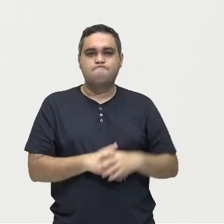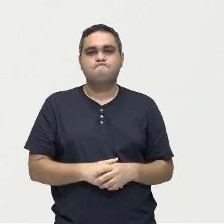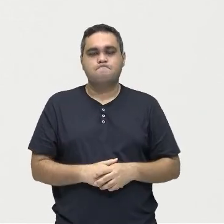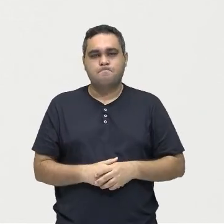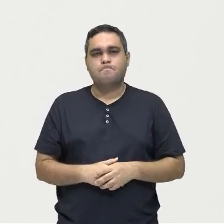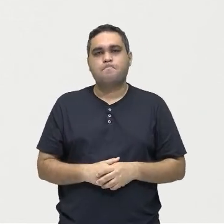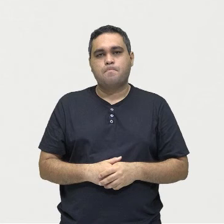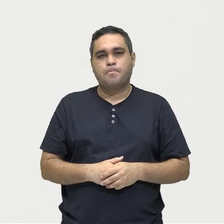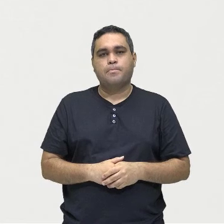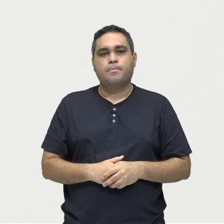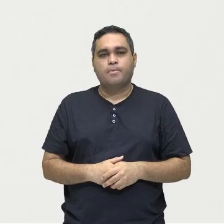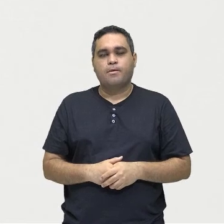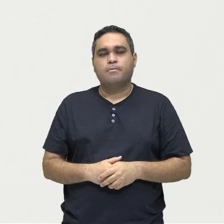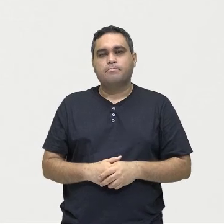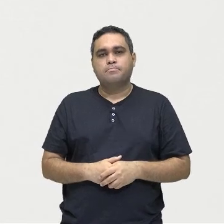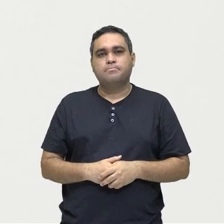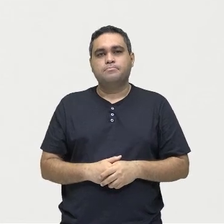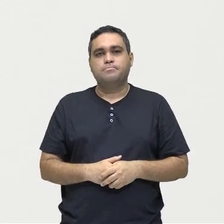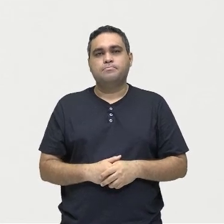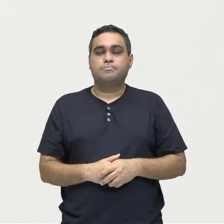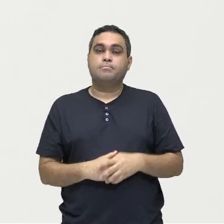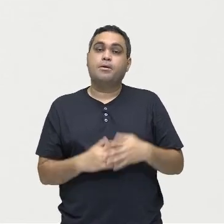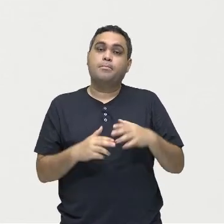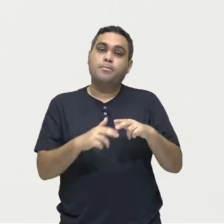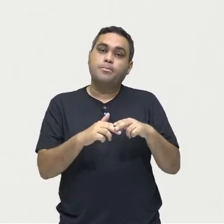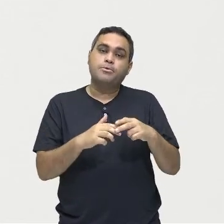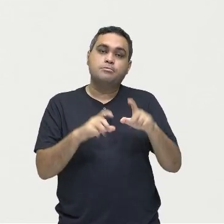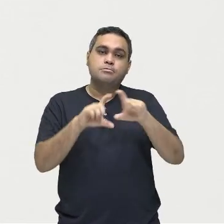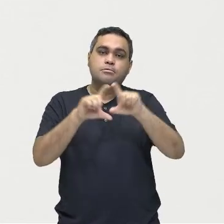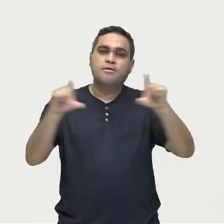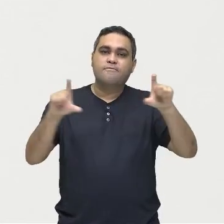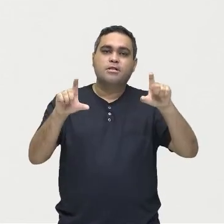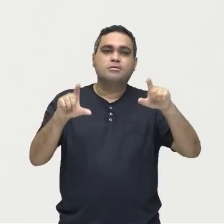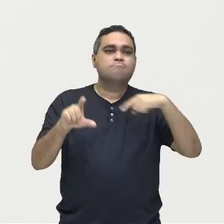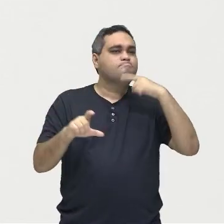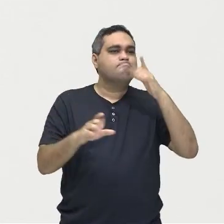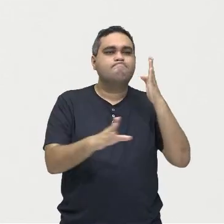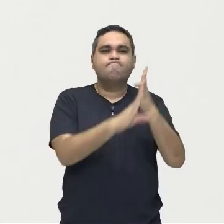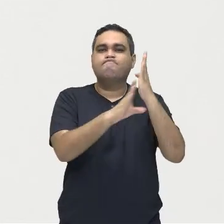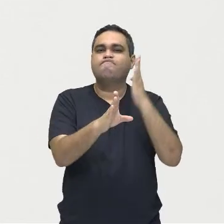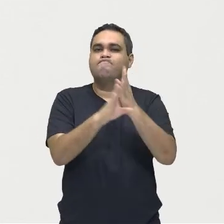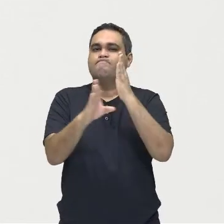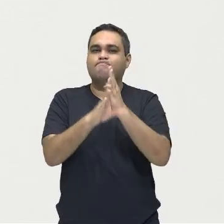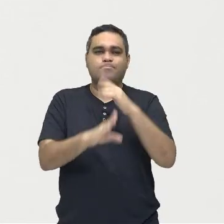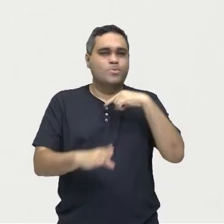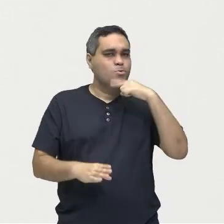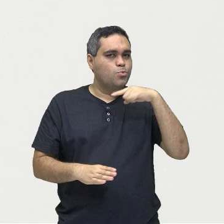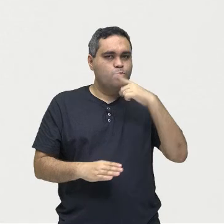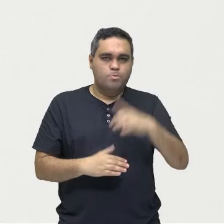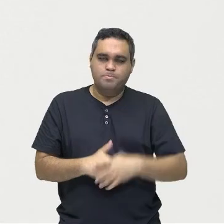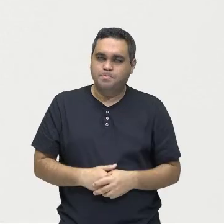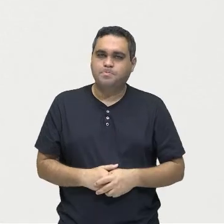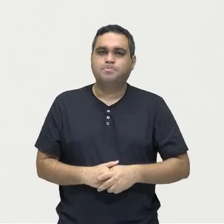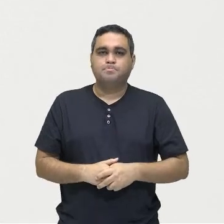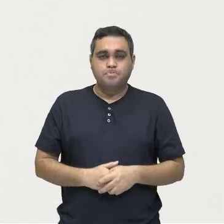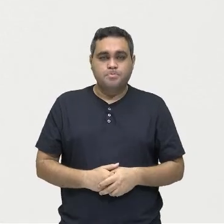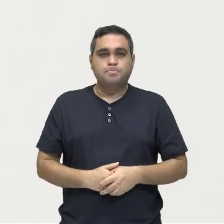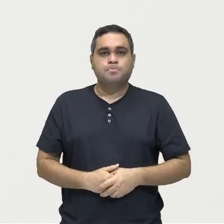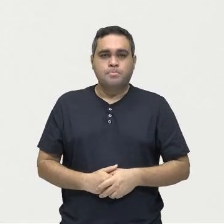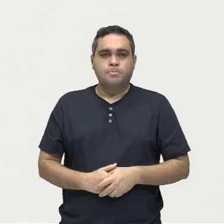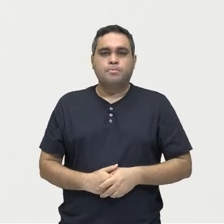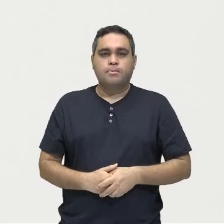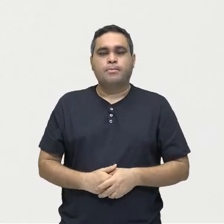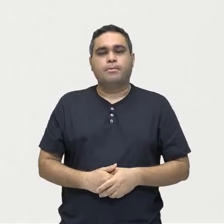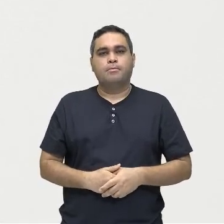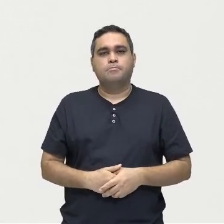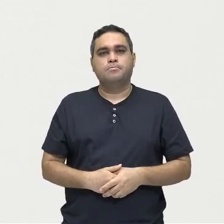sujeito indeterminado, porque não tem como a gente identificar quem praticou essa ação verbal, né, de